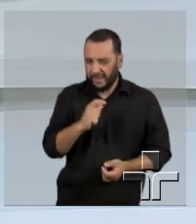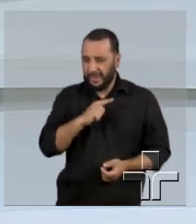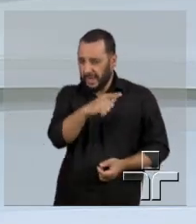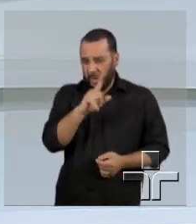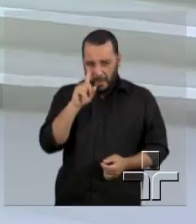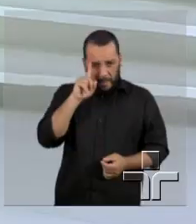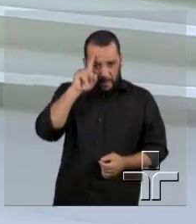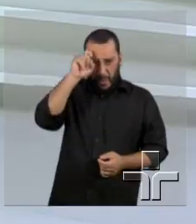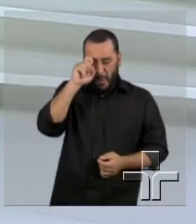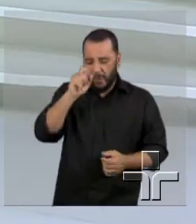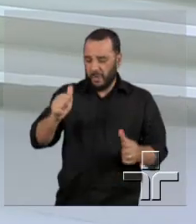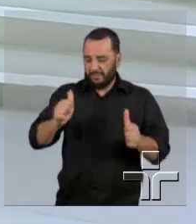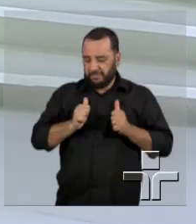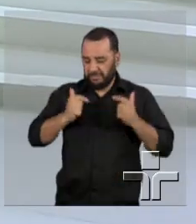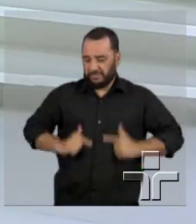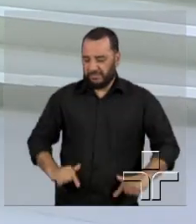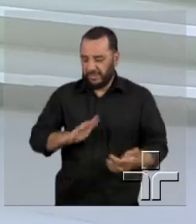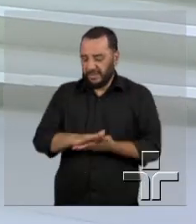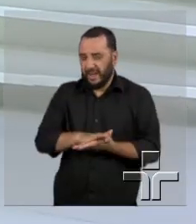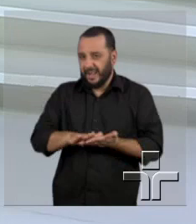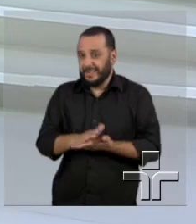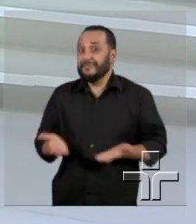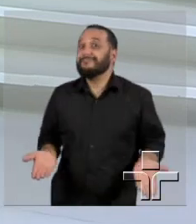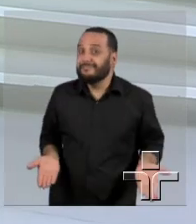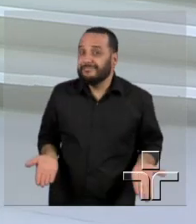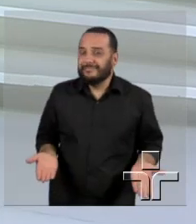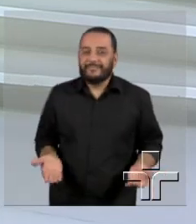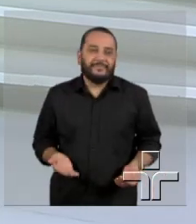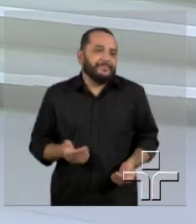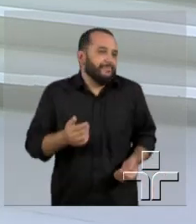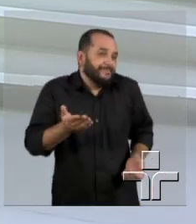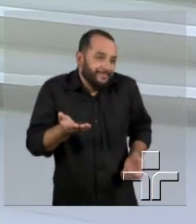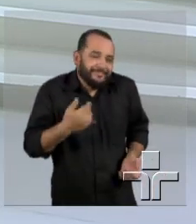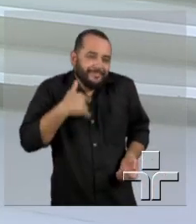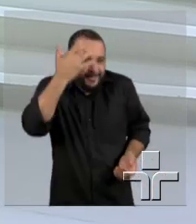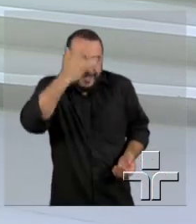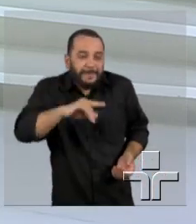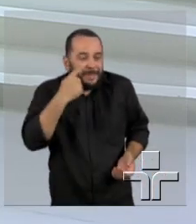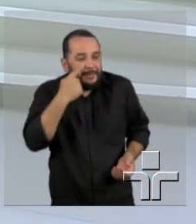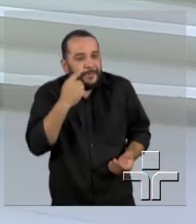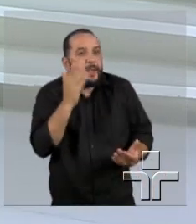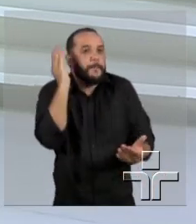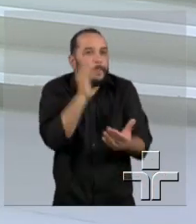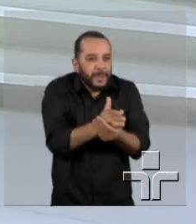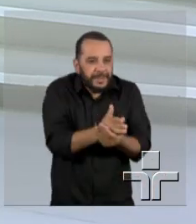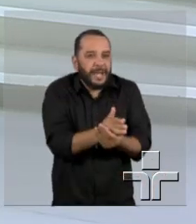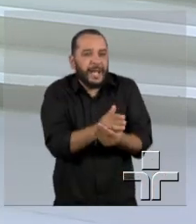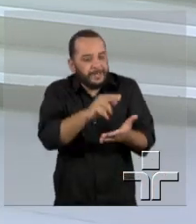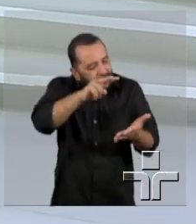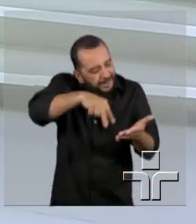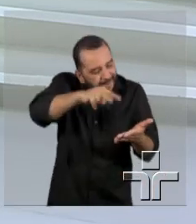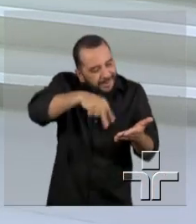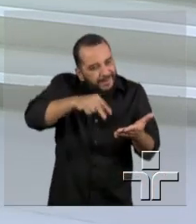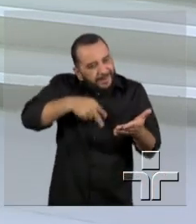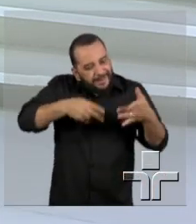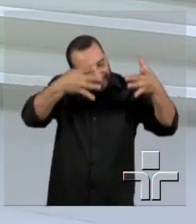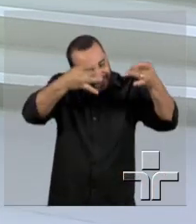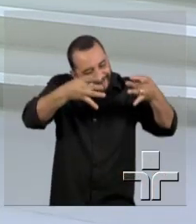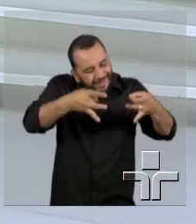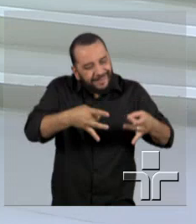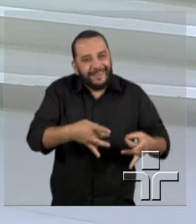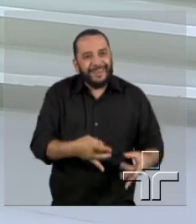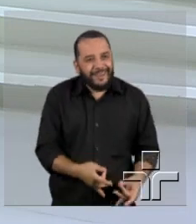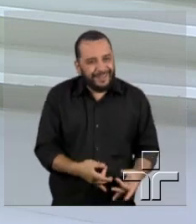autenticidade? Como eu estou dizendo, né? Acabei de dizer, cada caso é um caso, é preciso ver processualmente as coisas, ver. Os fatos não